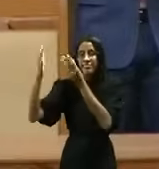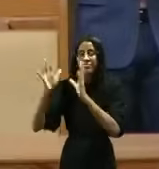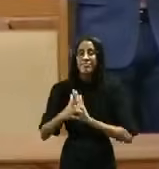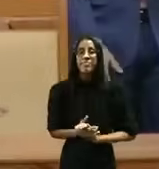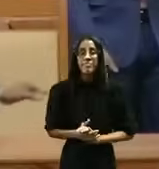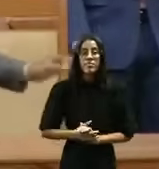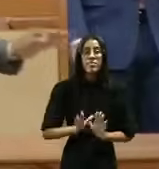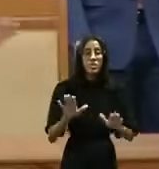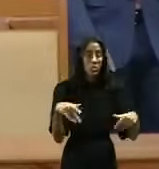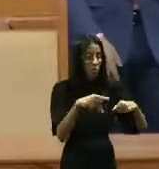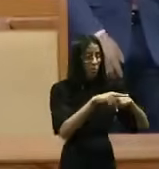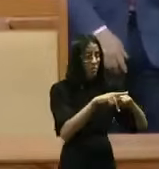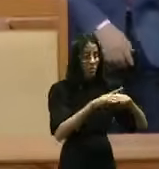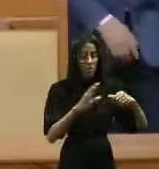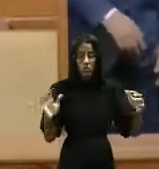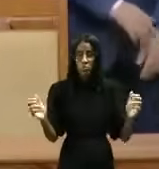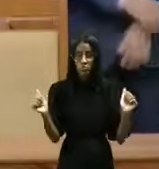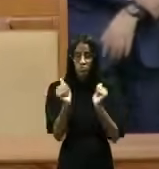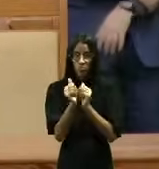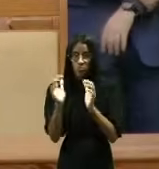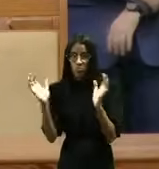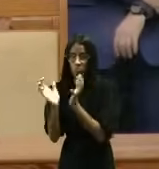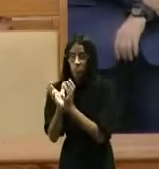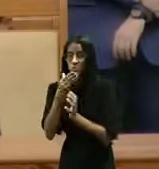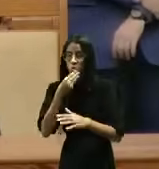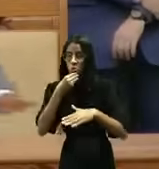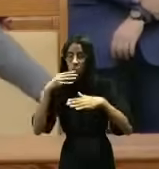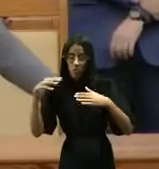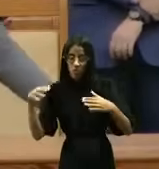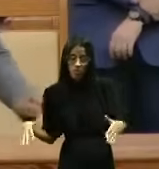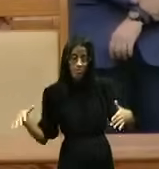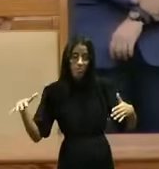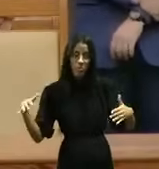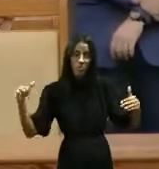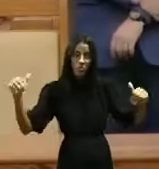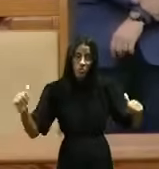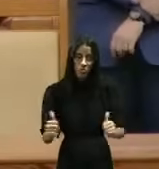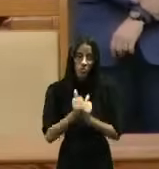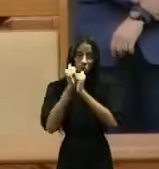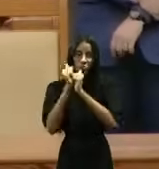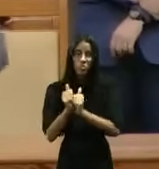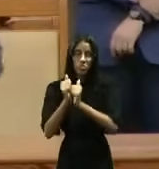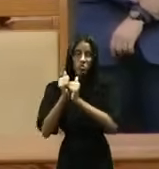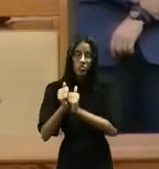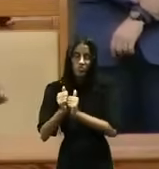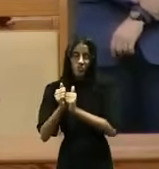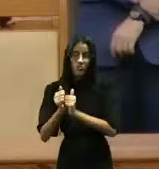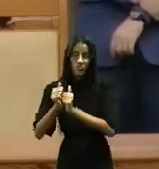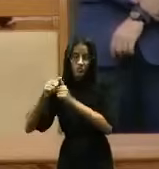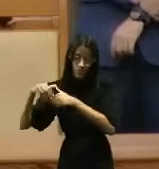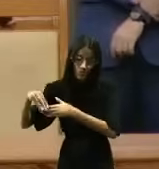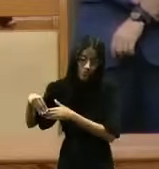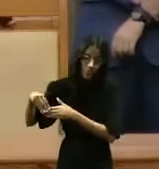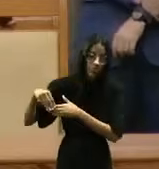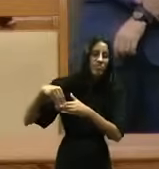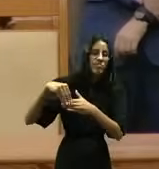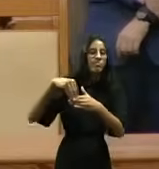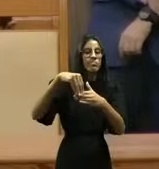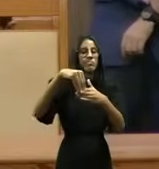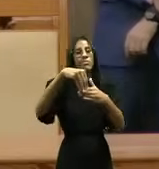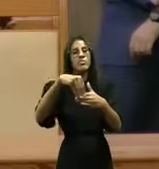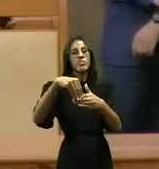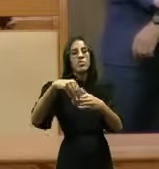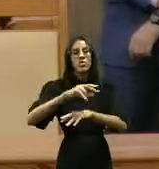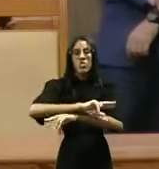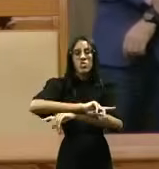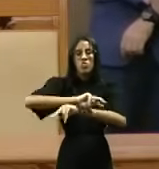sai e Deus disse não duvida e não questiona vai Tua viagem agora imagine o Pedro pegou uns irmãos e saiu com aquele monte